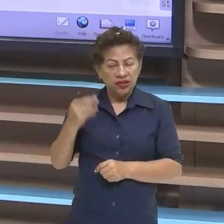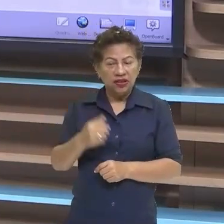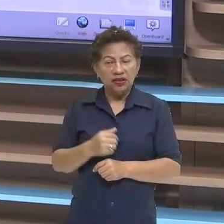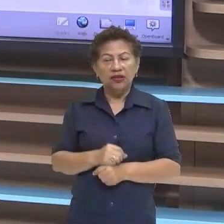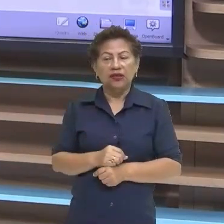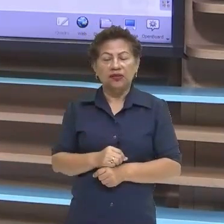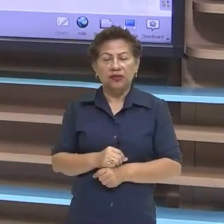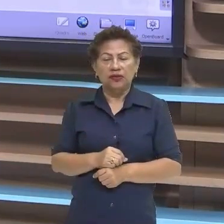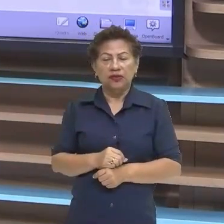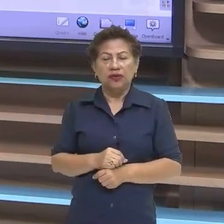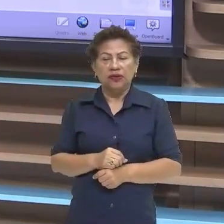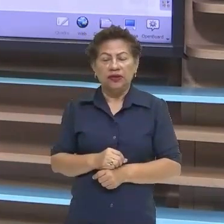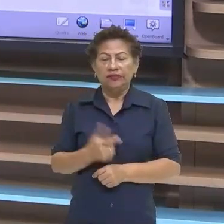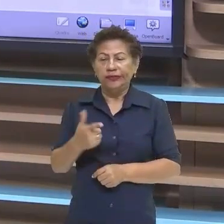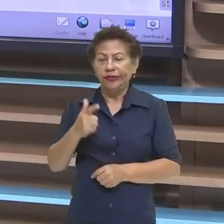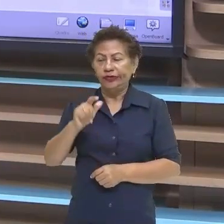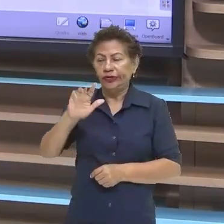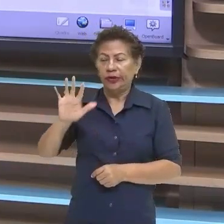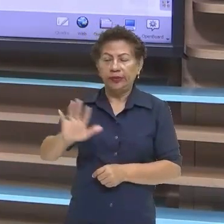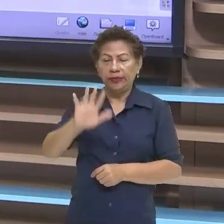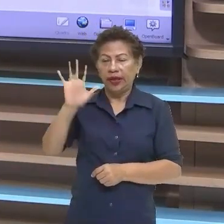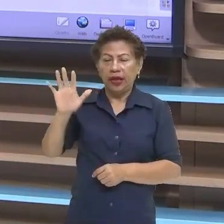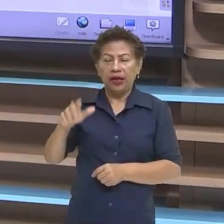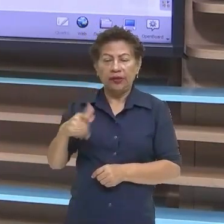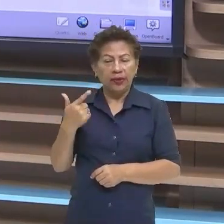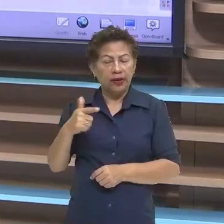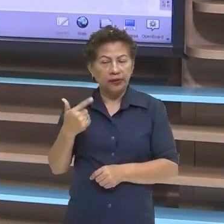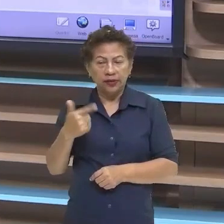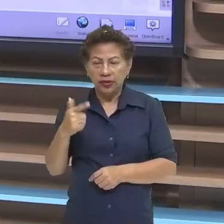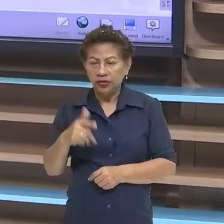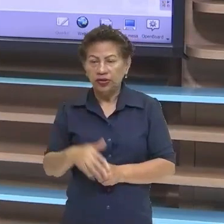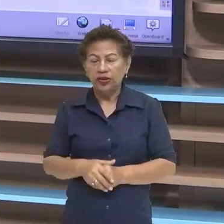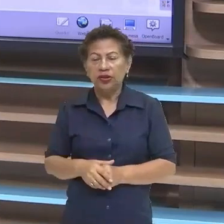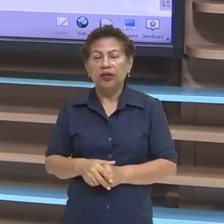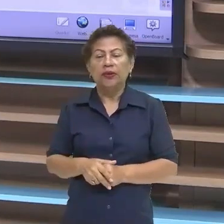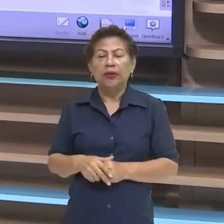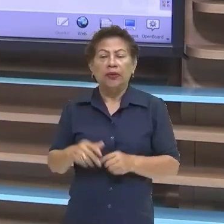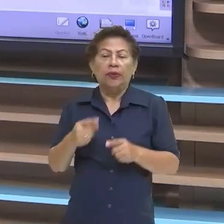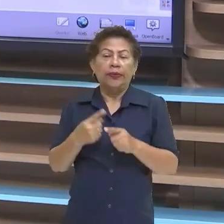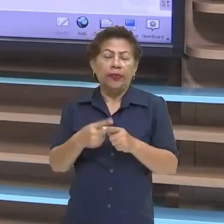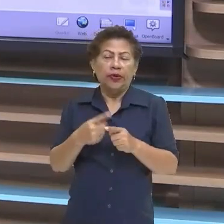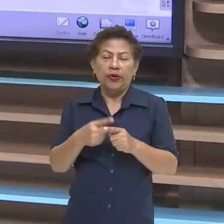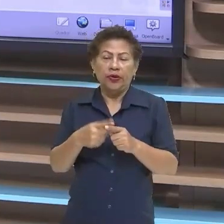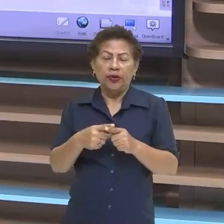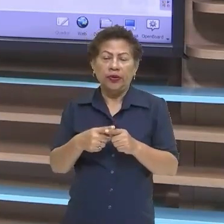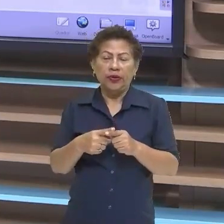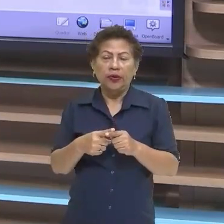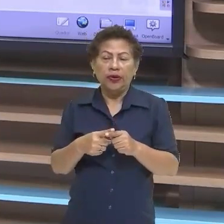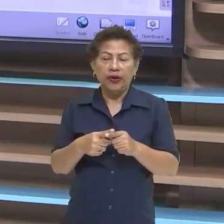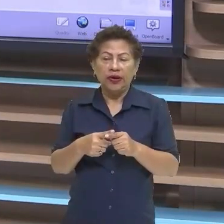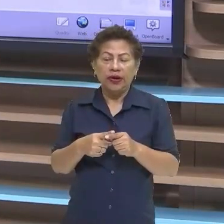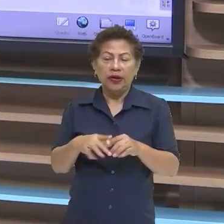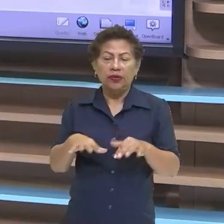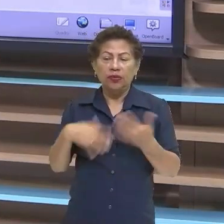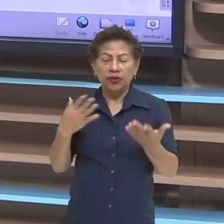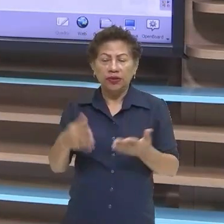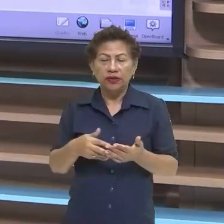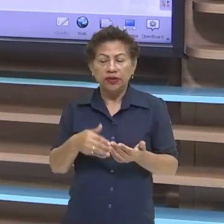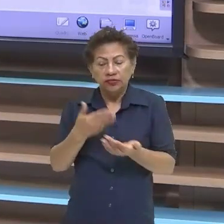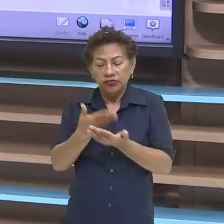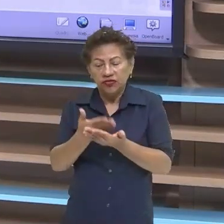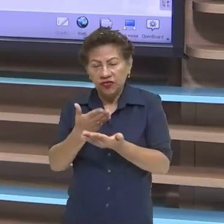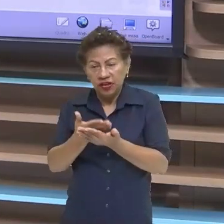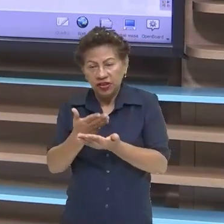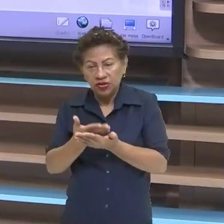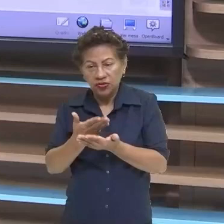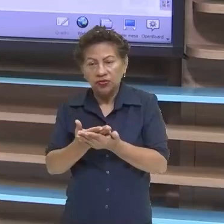tinham ainda os mapas, né, que eles ainda não estavam bem definidos, até mesmo quando a gente estuda um pouco da cartografia, a gente entende mais